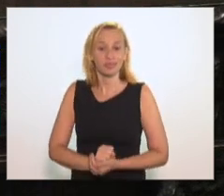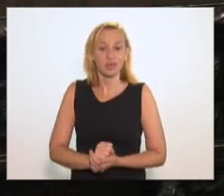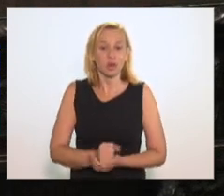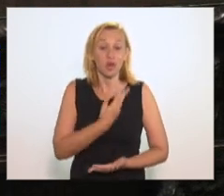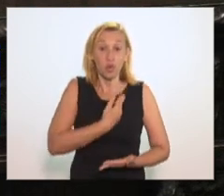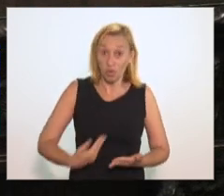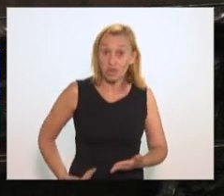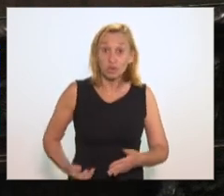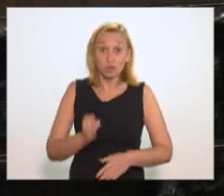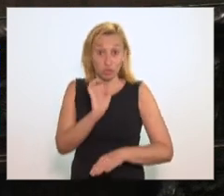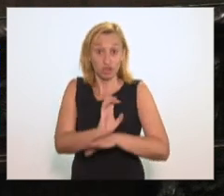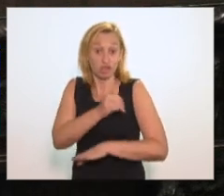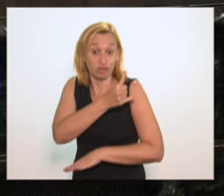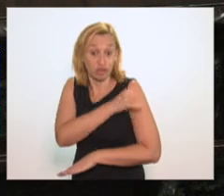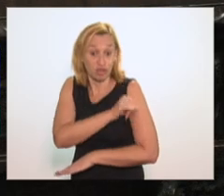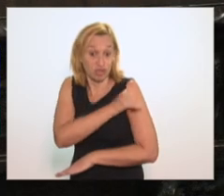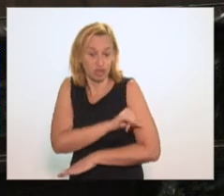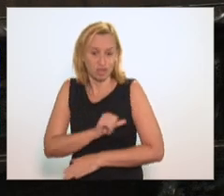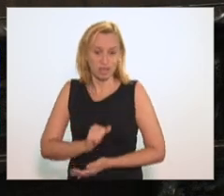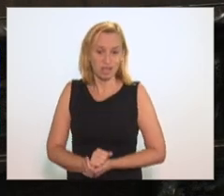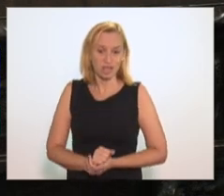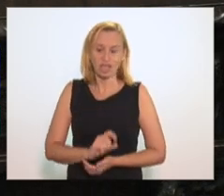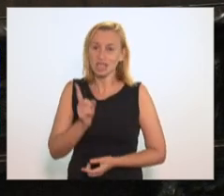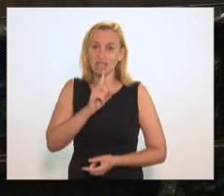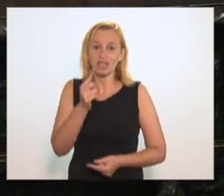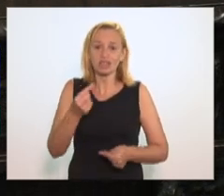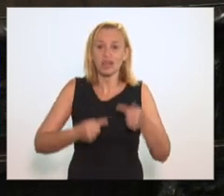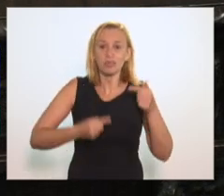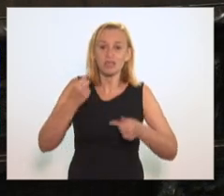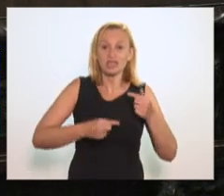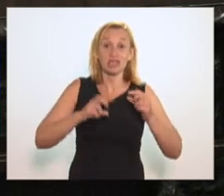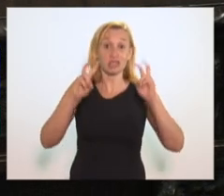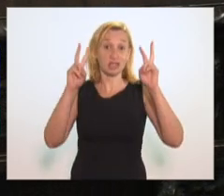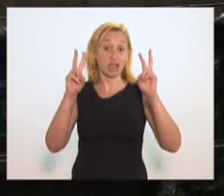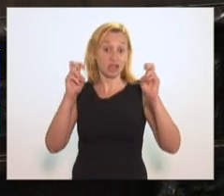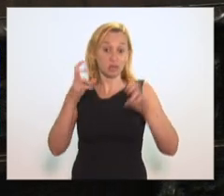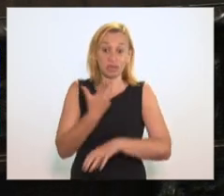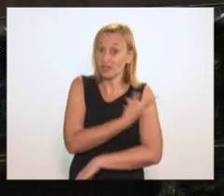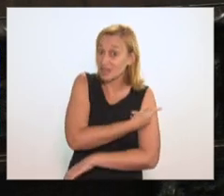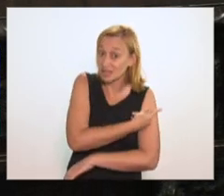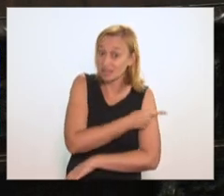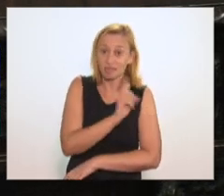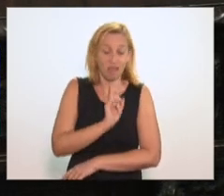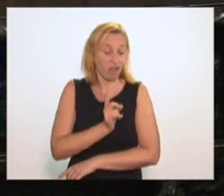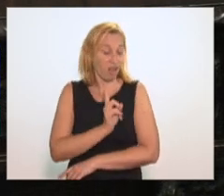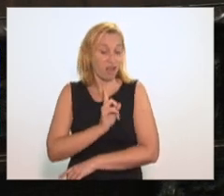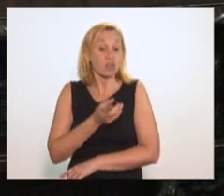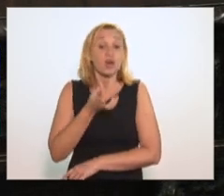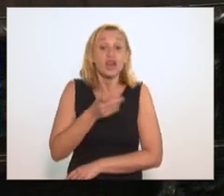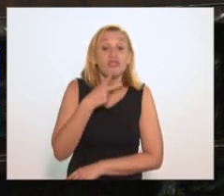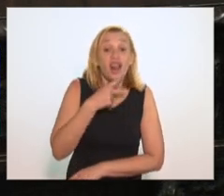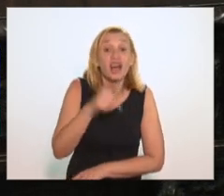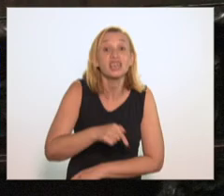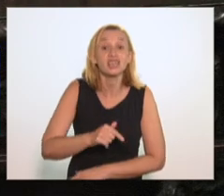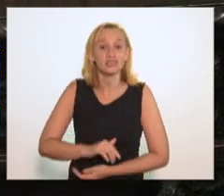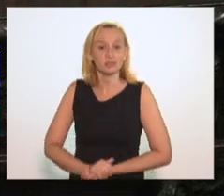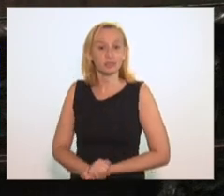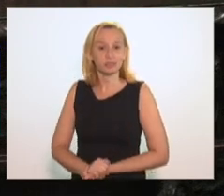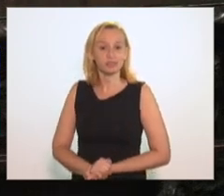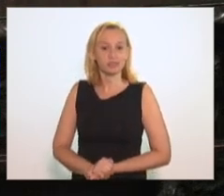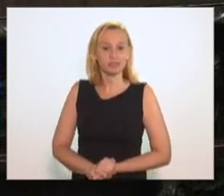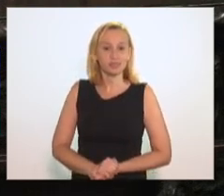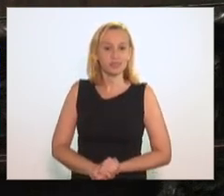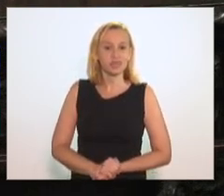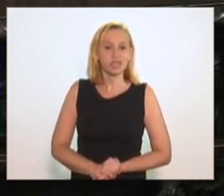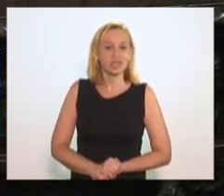governador do estado do Rio de Janeiro que não está politizando esta questão da vacina e eu quero dizer aqui ao